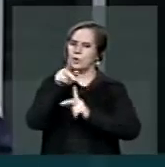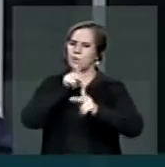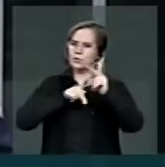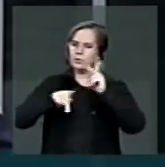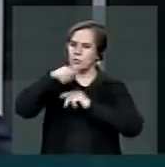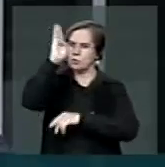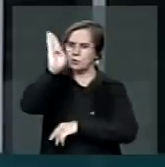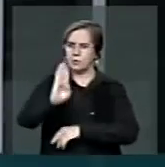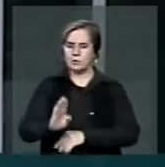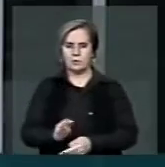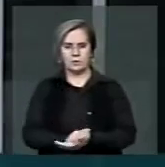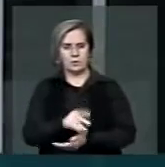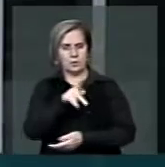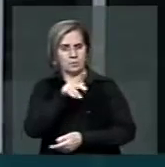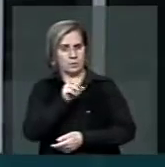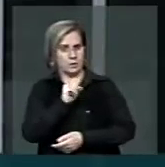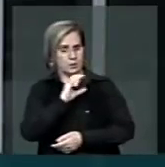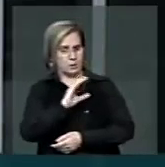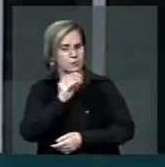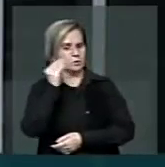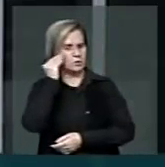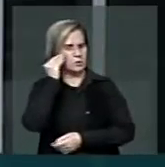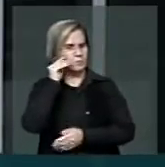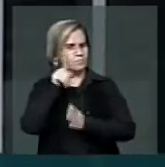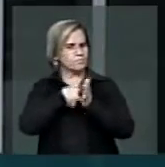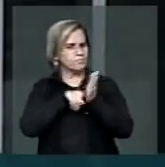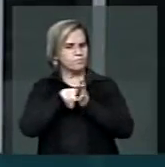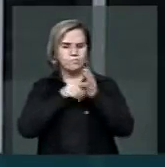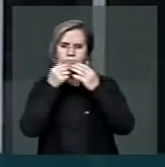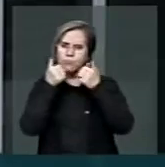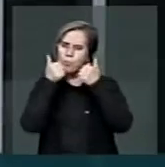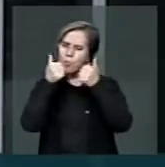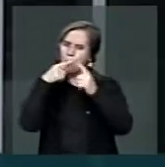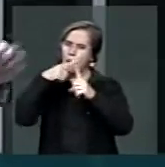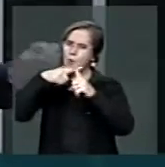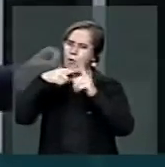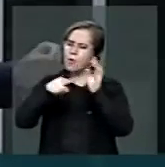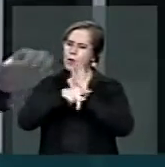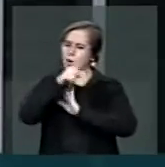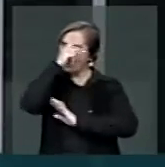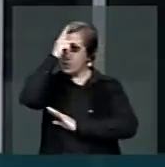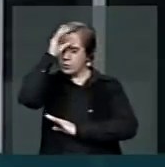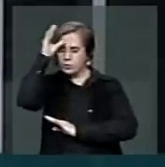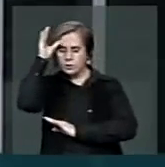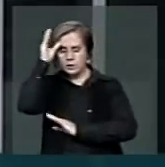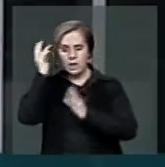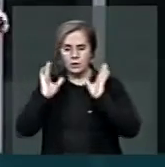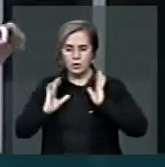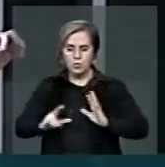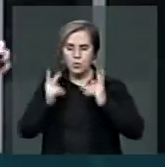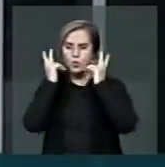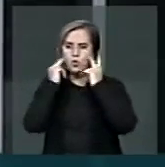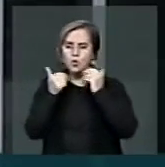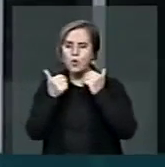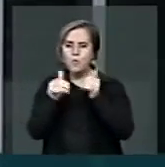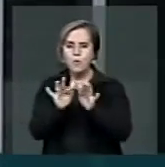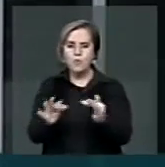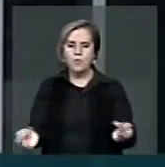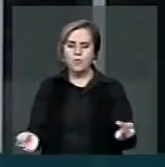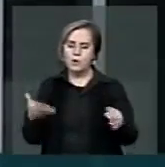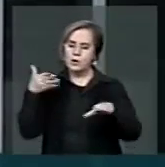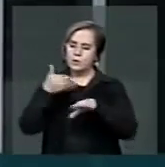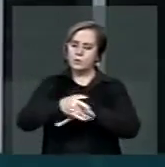brasileiro. O PSC faz uma avaliação extremamente positiva da presença do cidadão comum no debate dos grandes